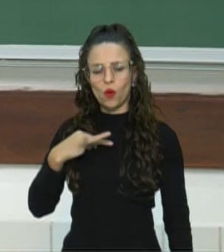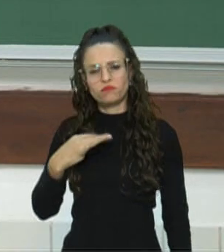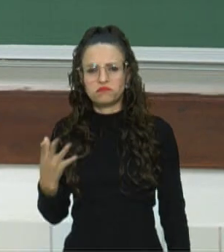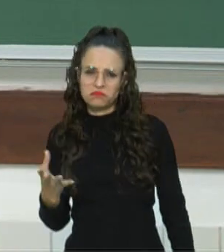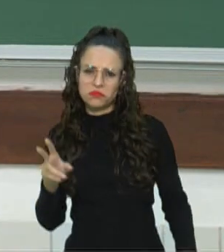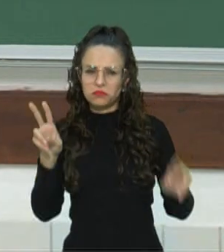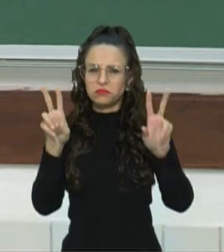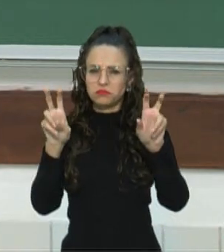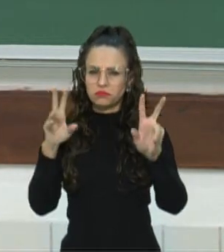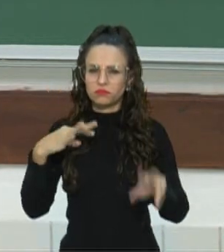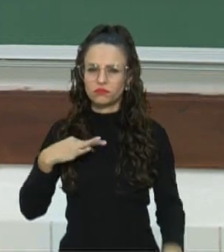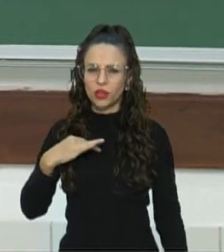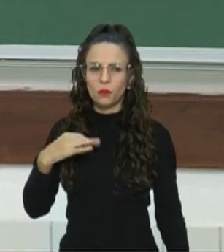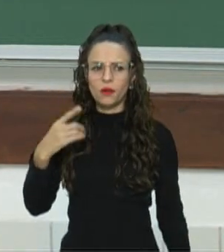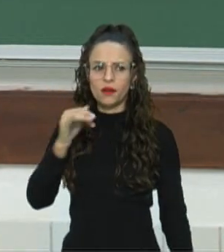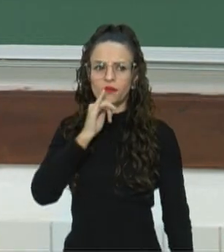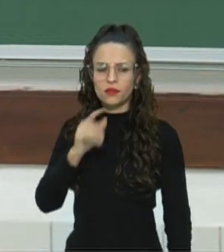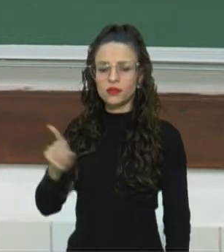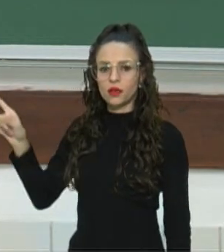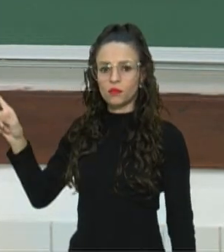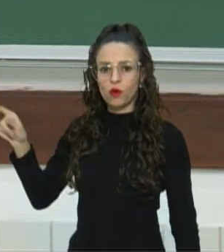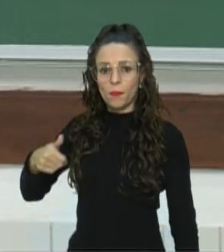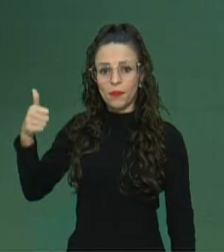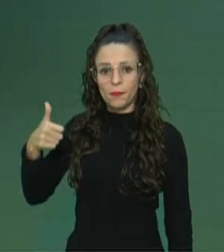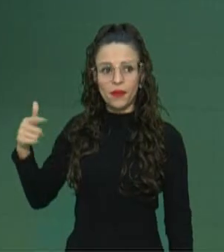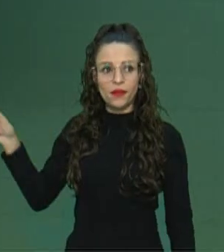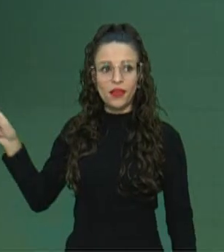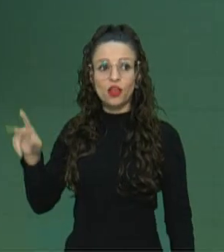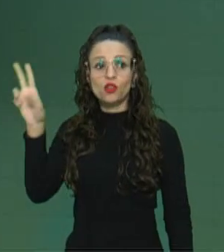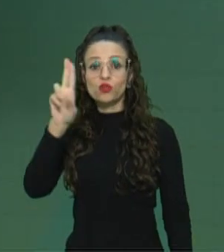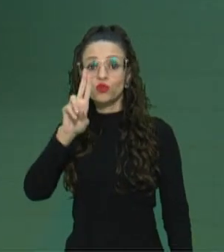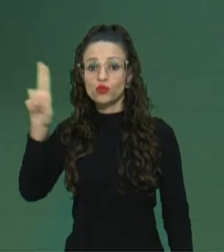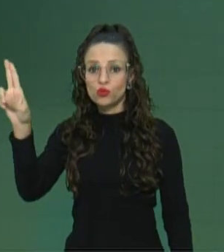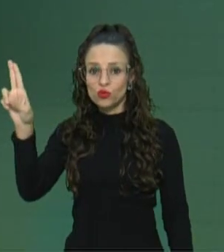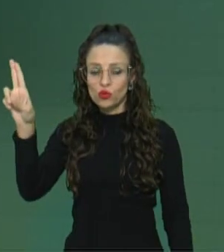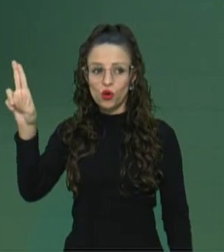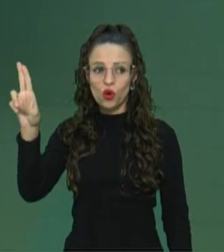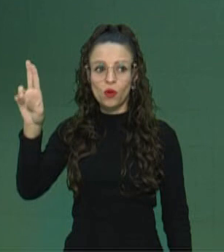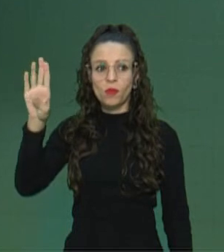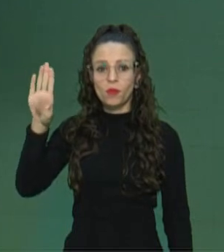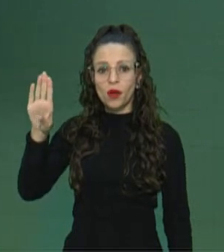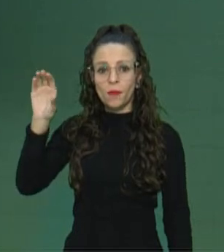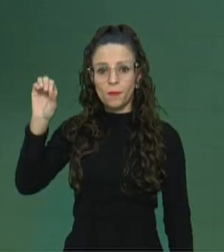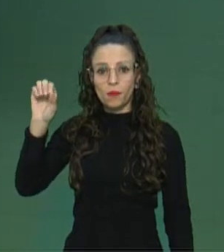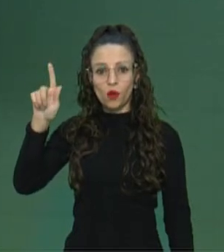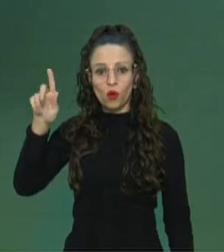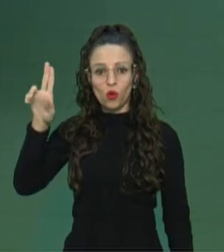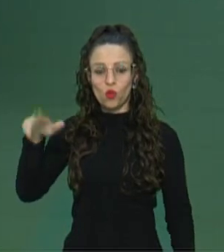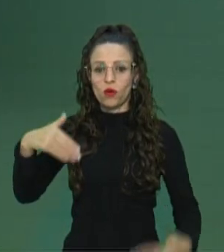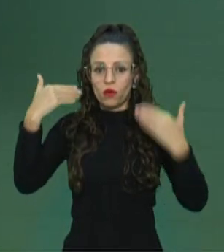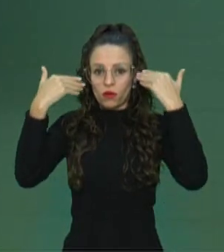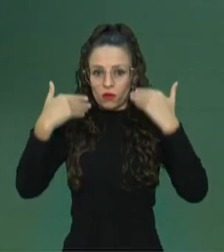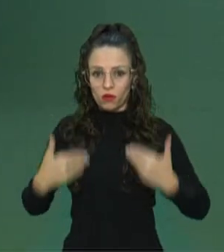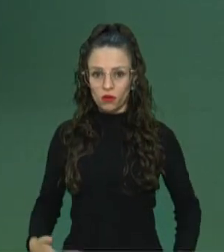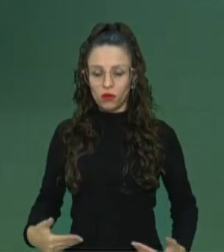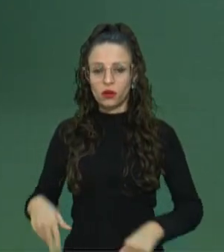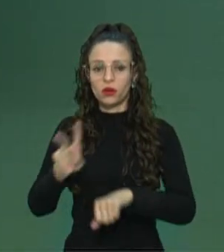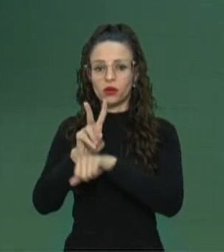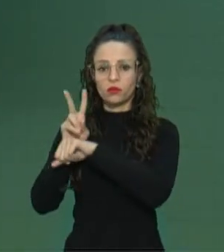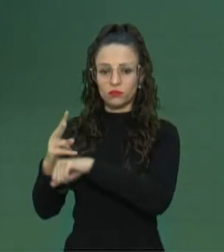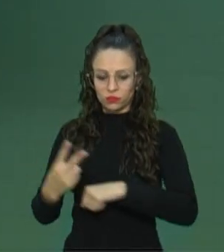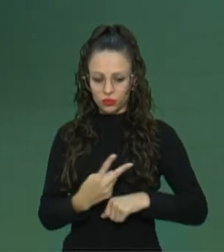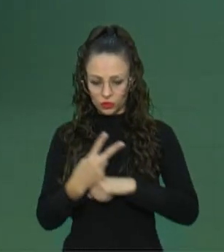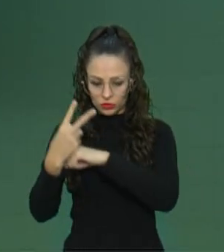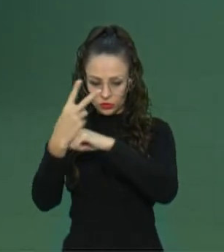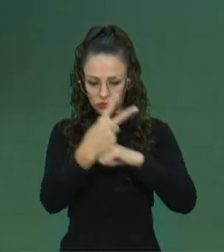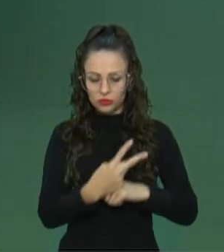assim dizer. No caso aqui, essa primeira que nós estamos vendo é chamada de bogo, que é a proteção do